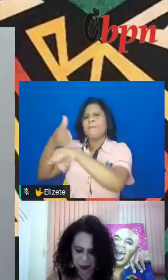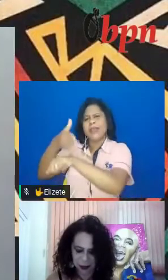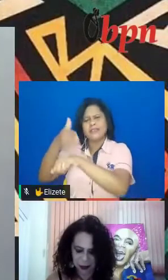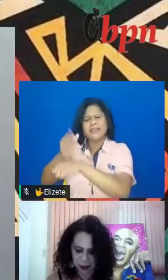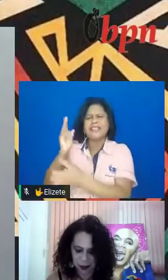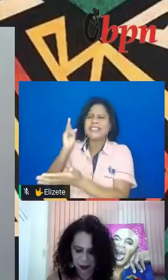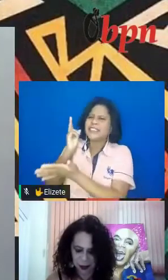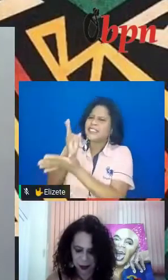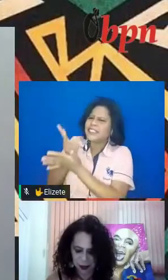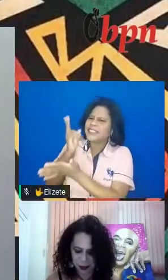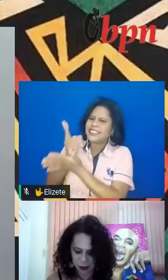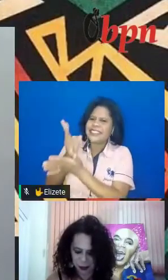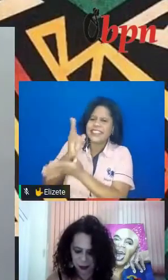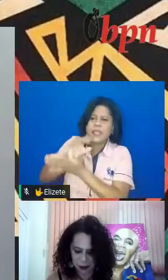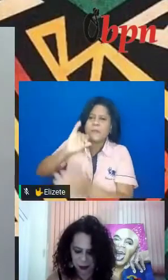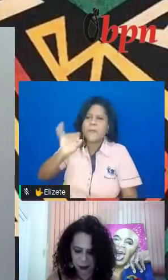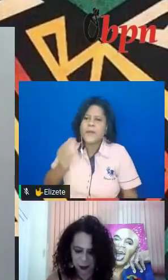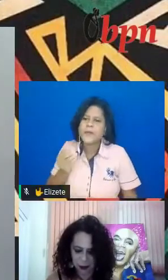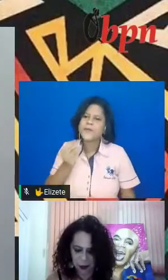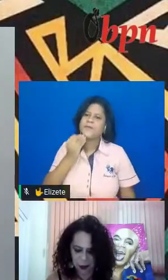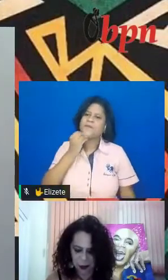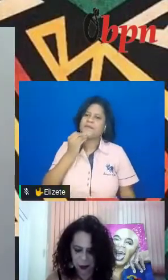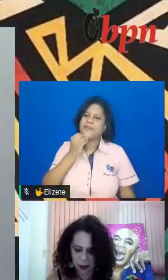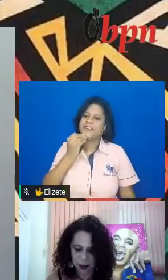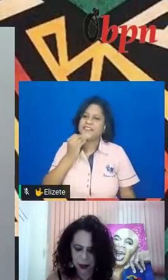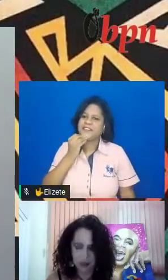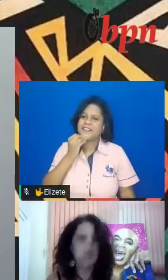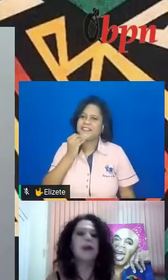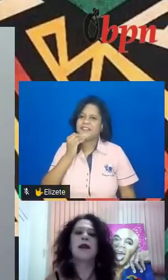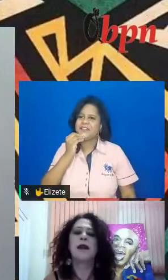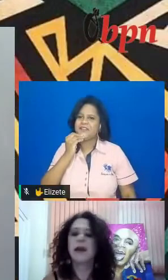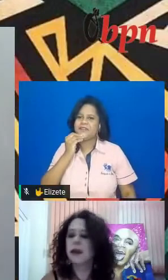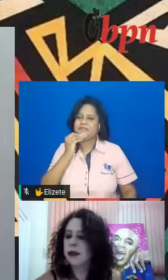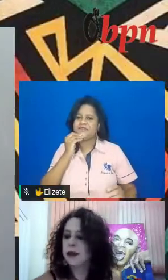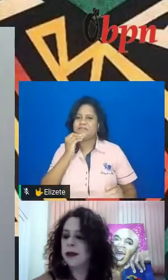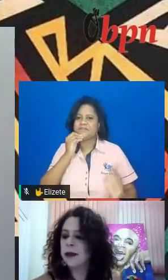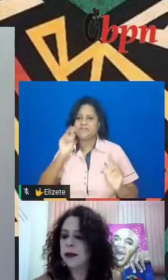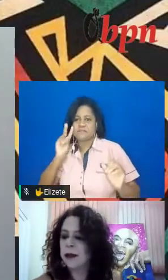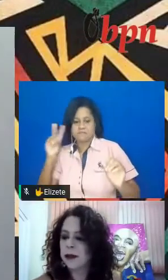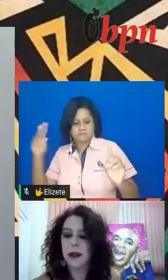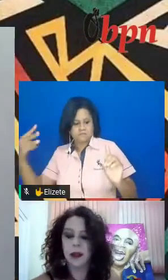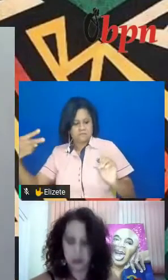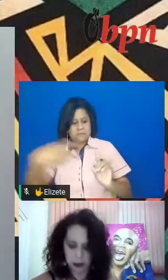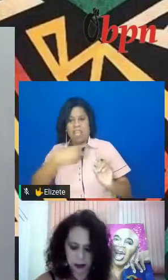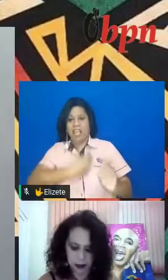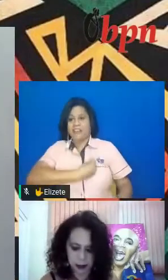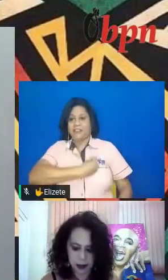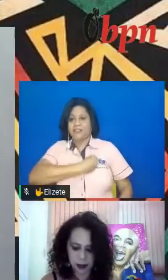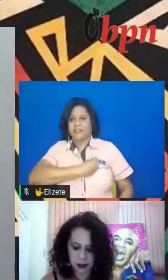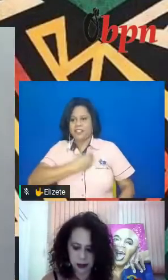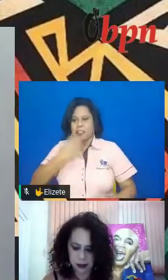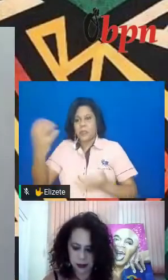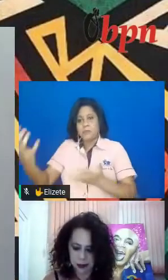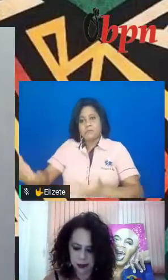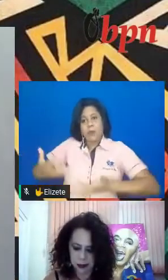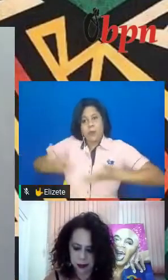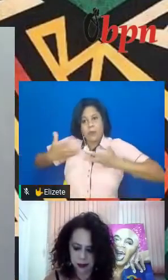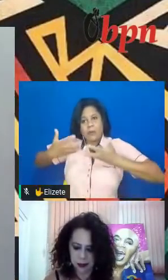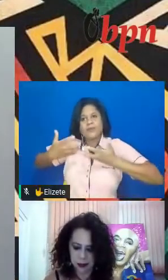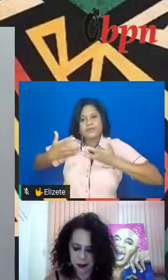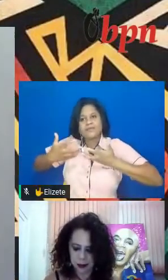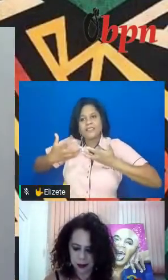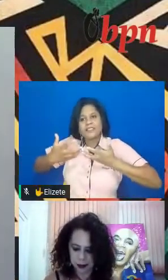essa oportunidade de referenciar a vida e de me alimentar da potência que a